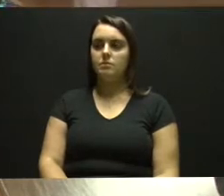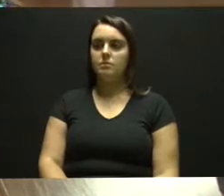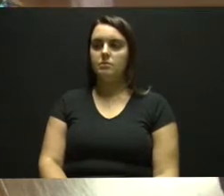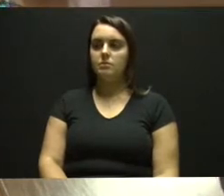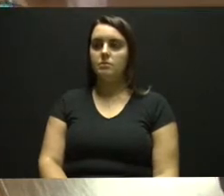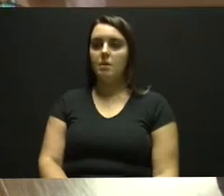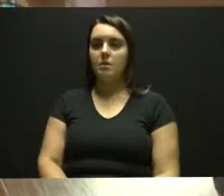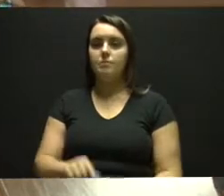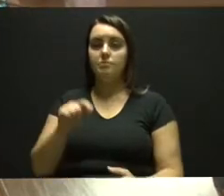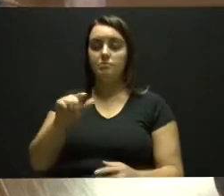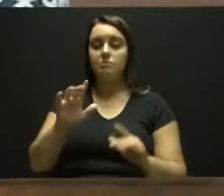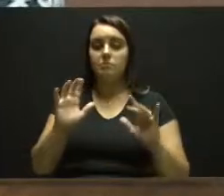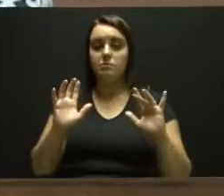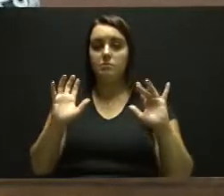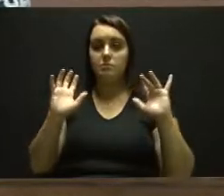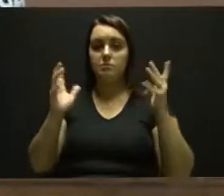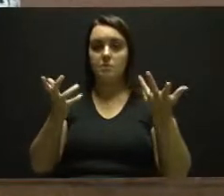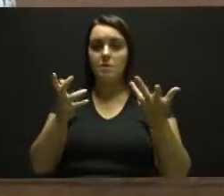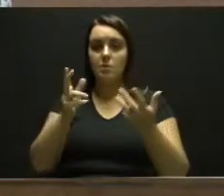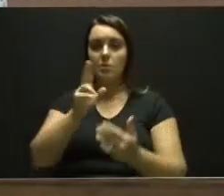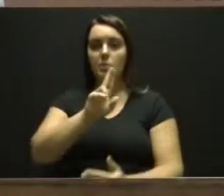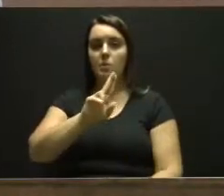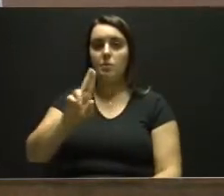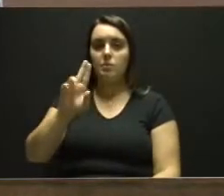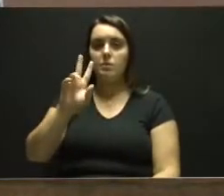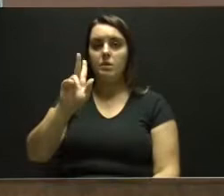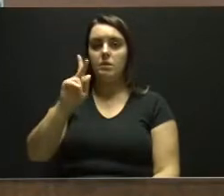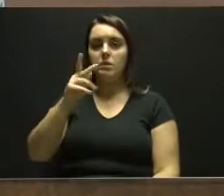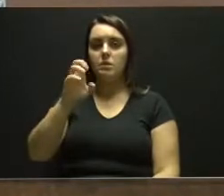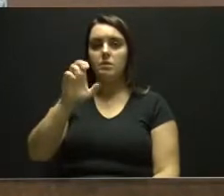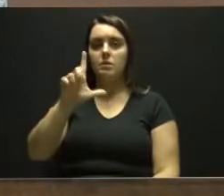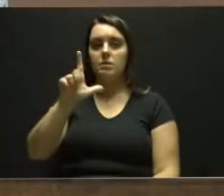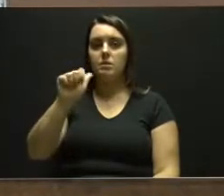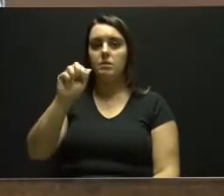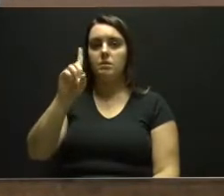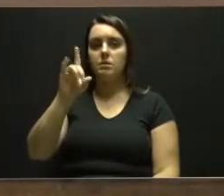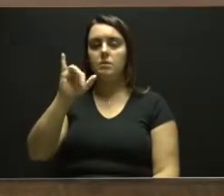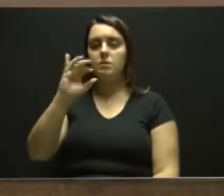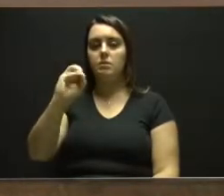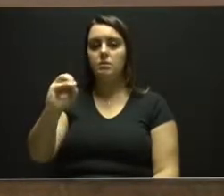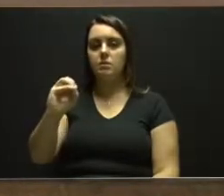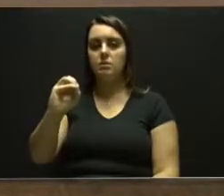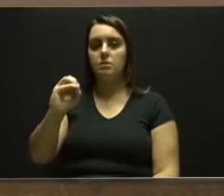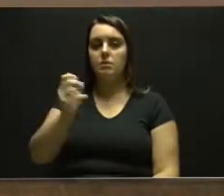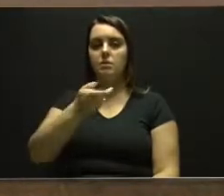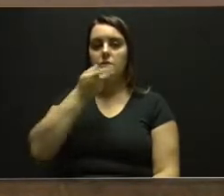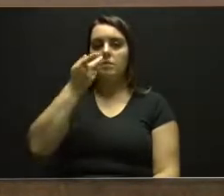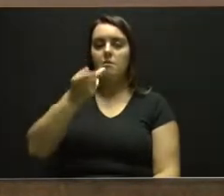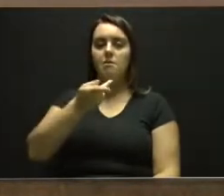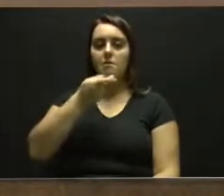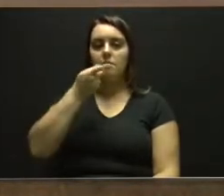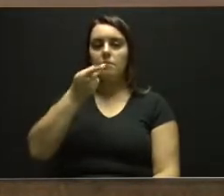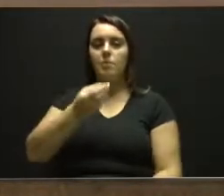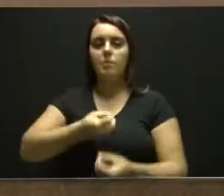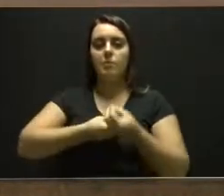este momento o senhor eládio poeta de cubatão nos brindará recitando um poema